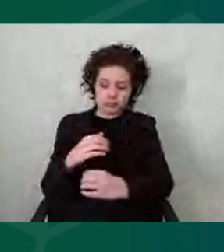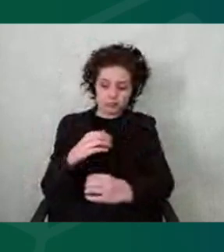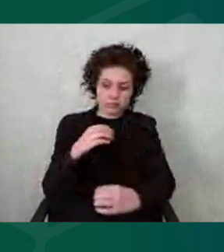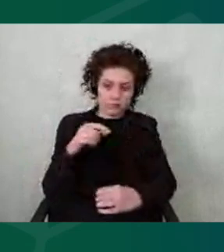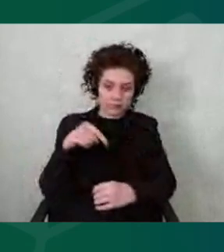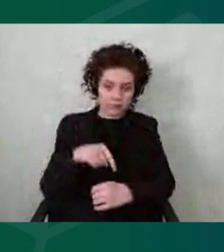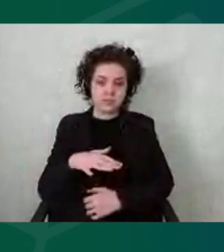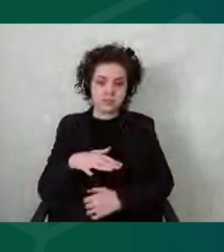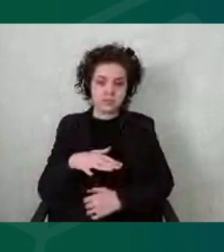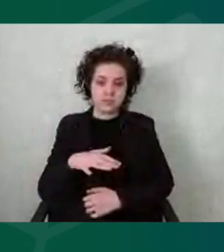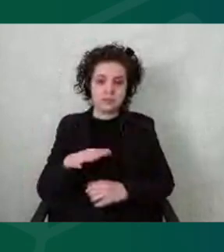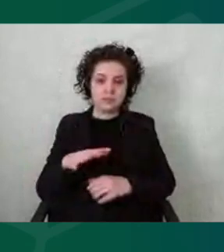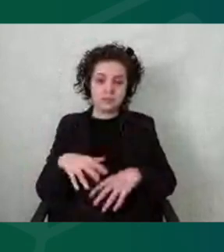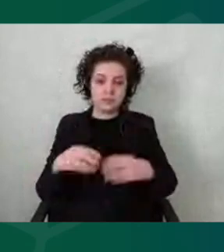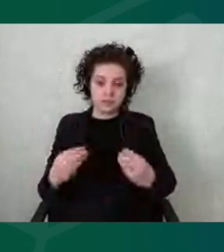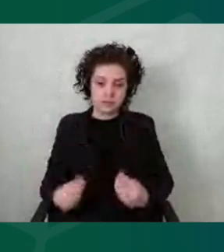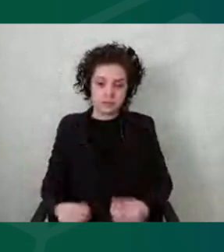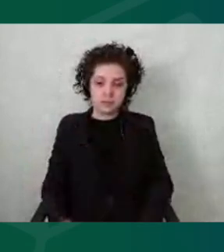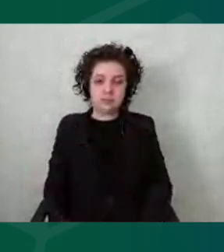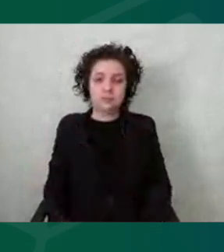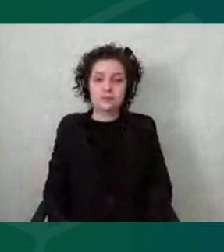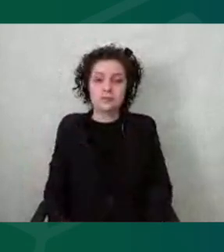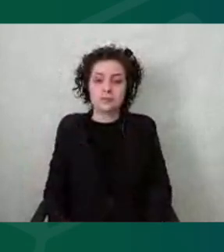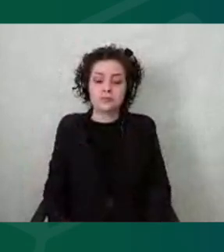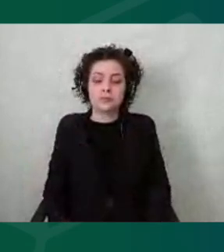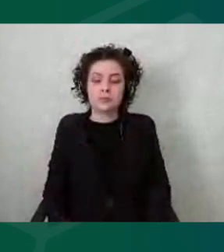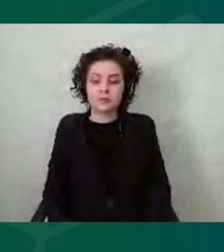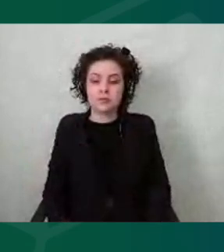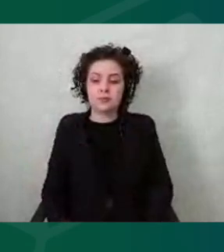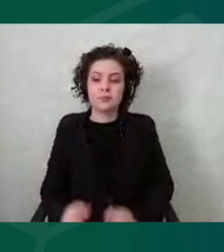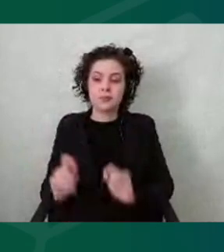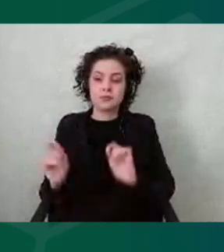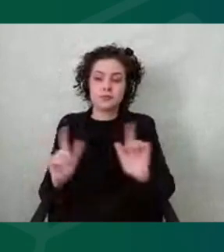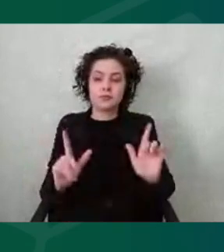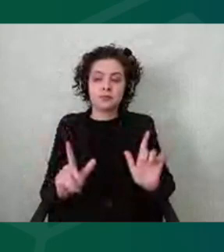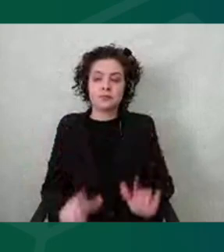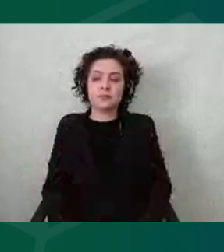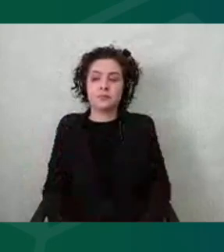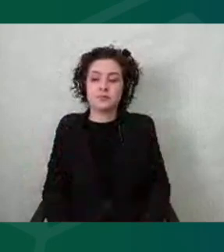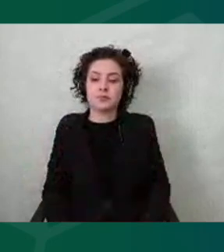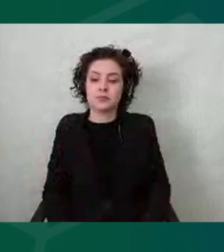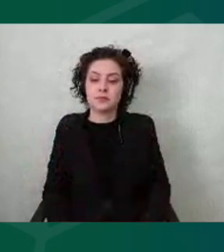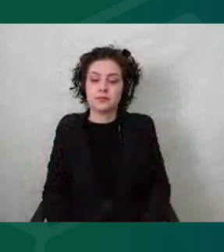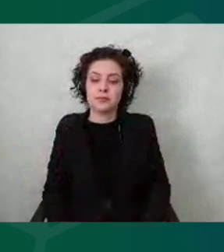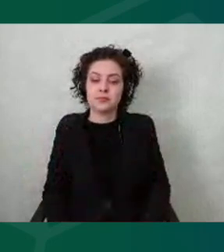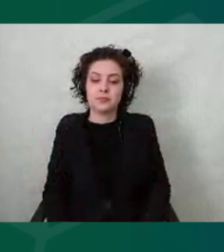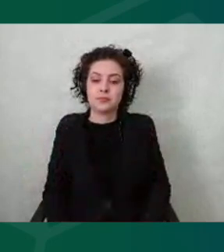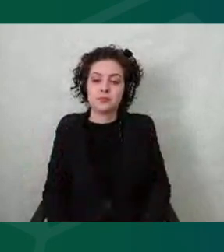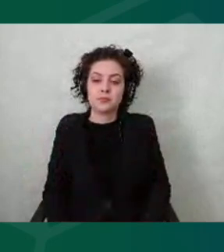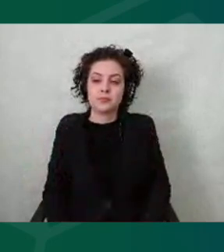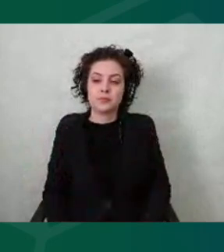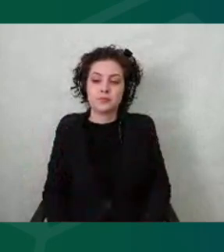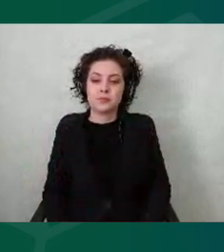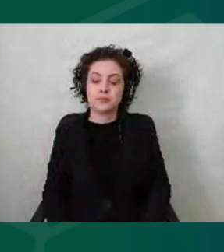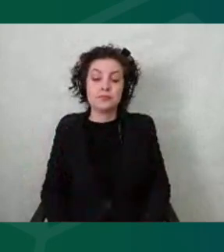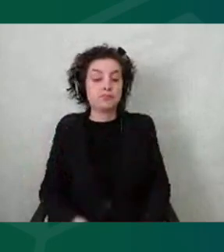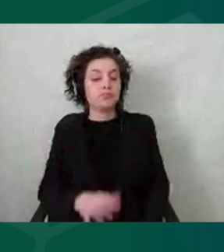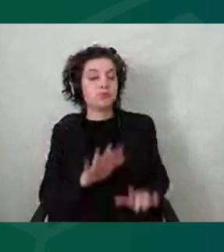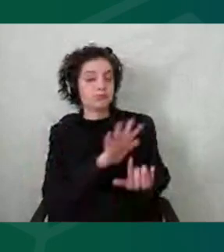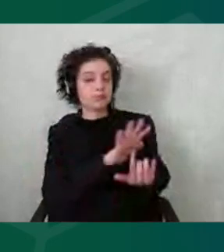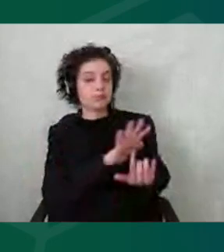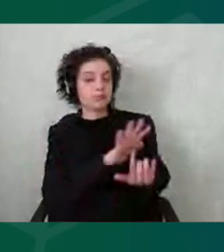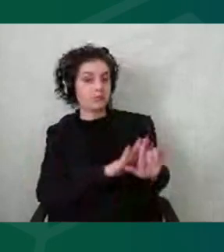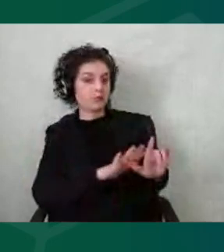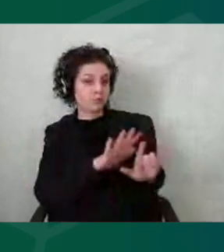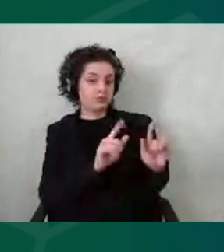instituição. Próximo, por favor. Só para ter uma ilustração das possibilidades